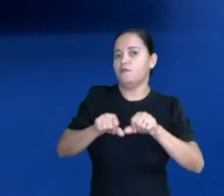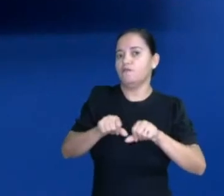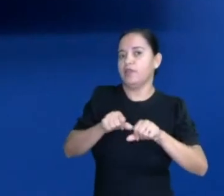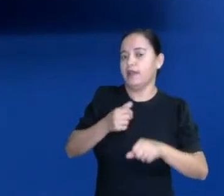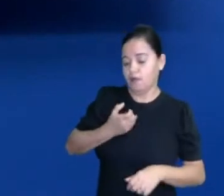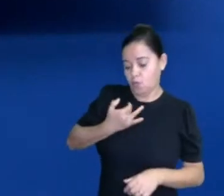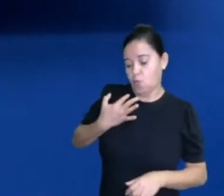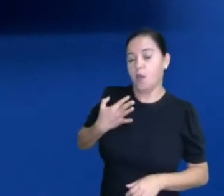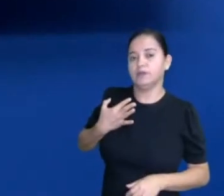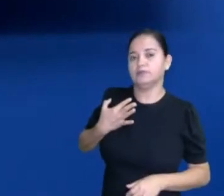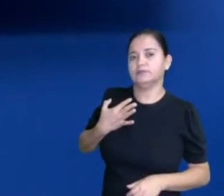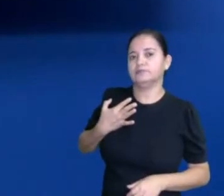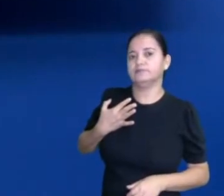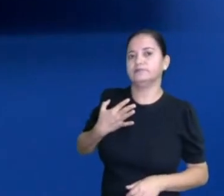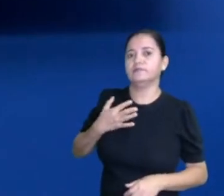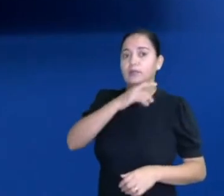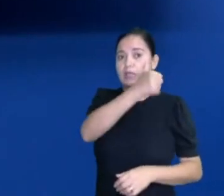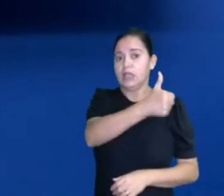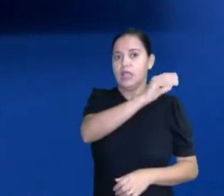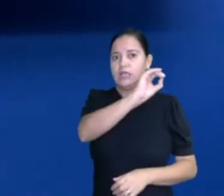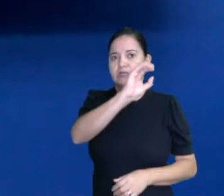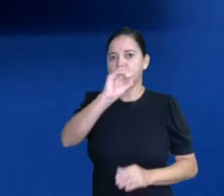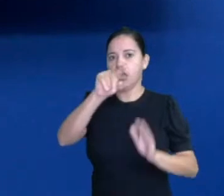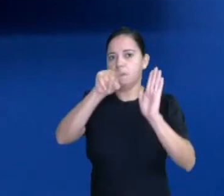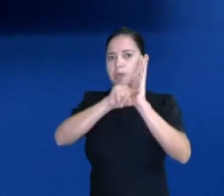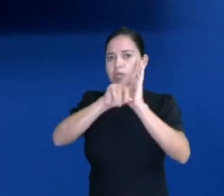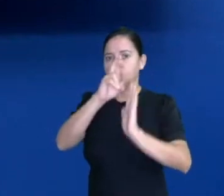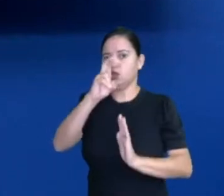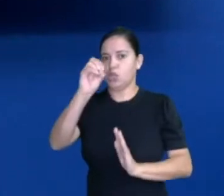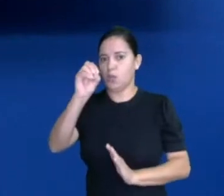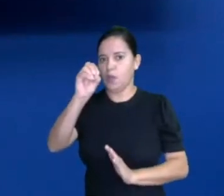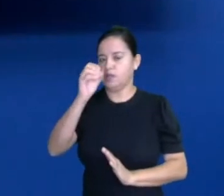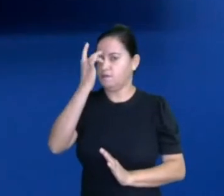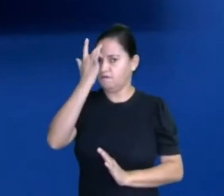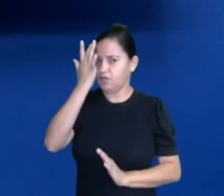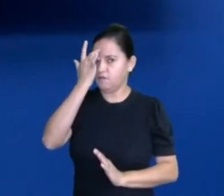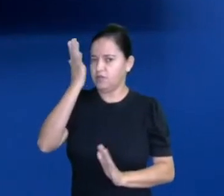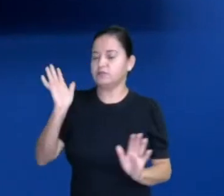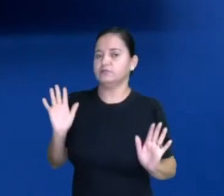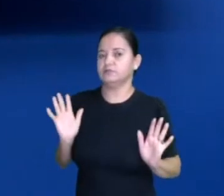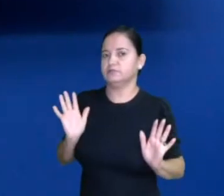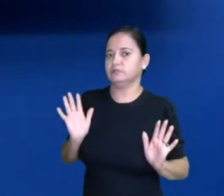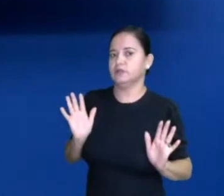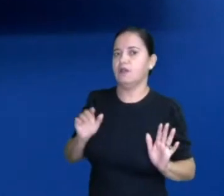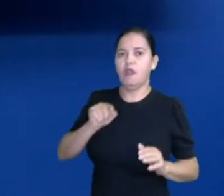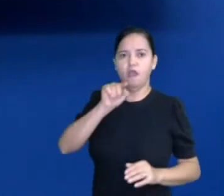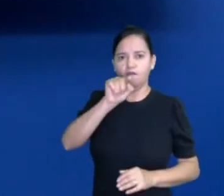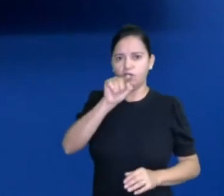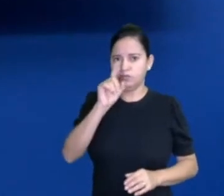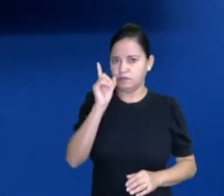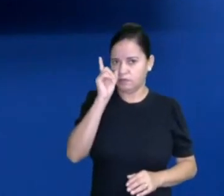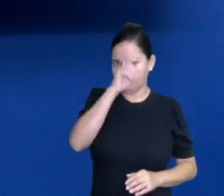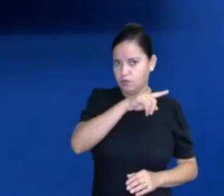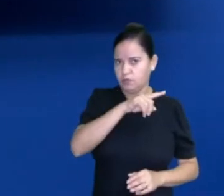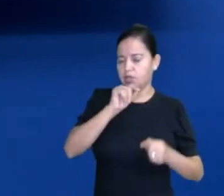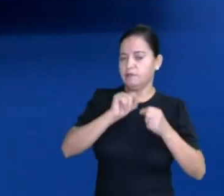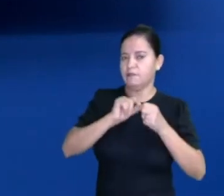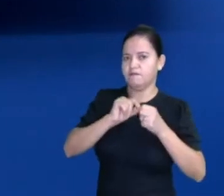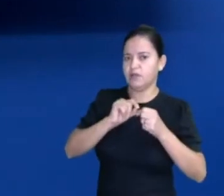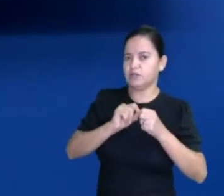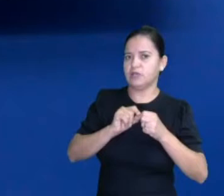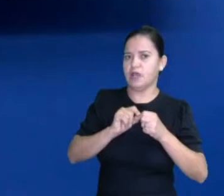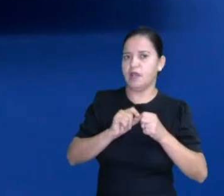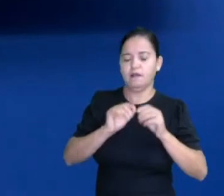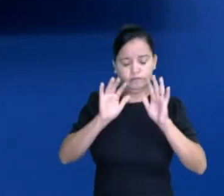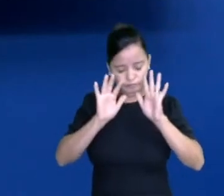com o que sobrar. Então, 100 menos 50, facinho, facinho. Se você ficar em dificuldade para fazer, faz